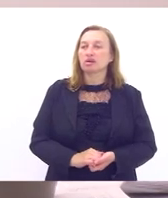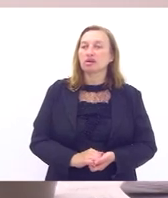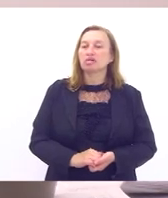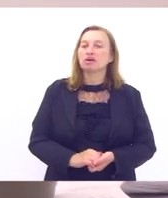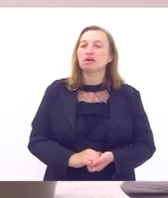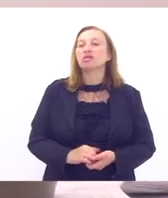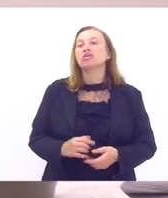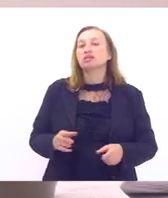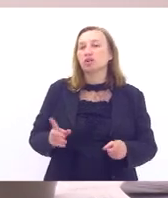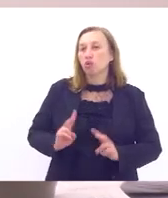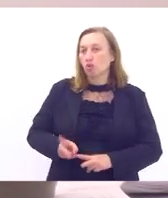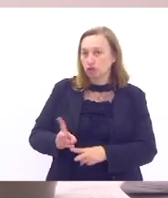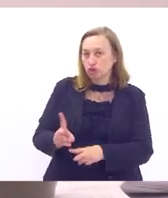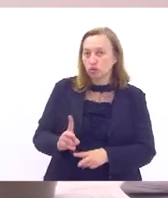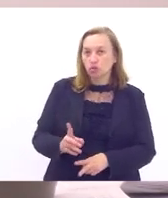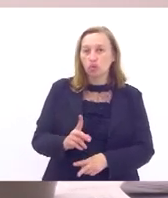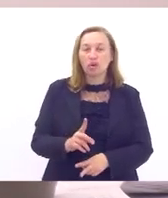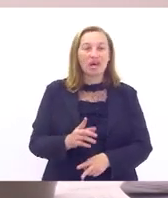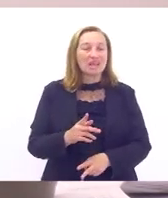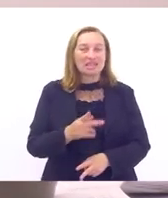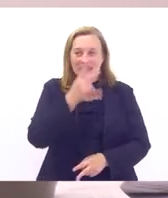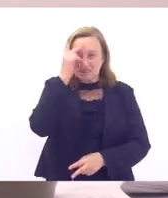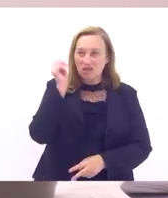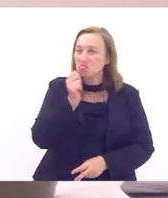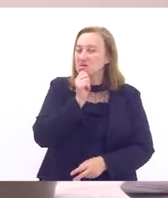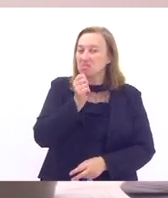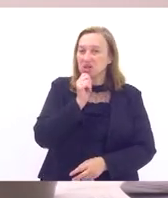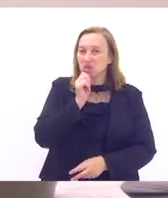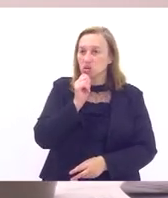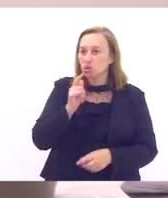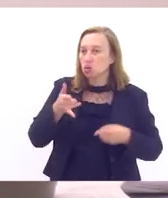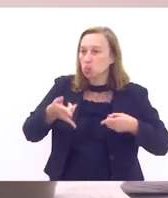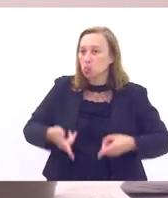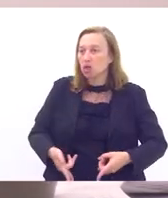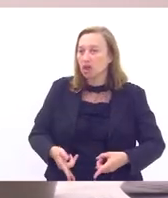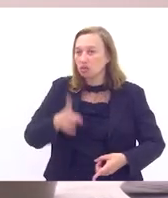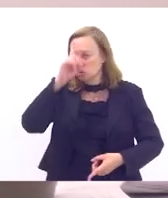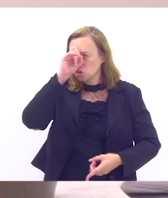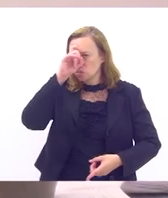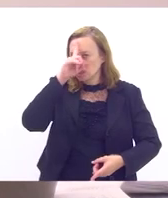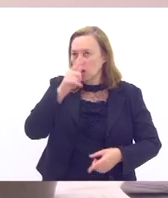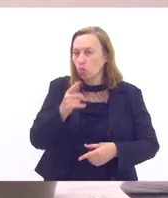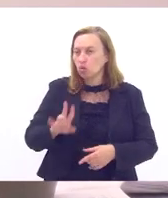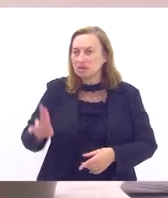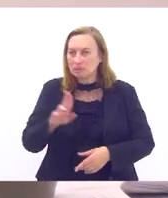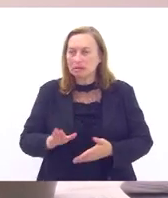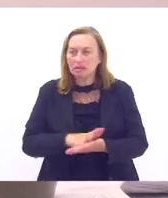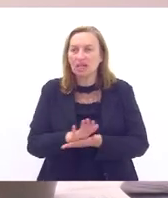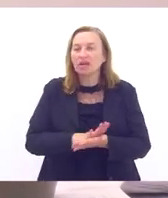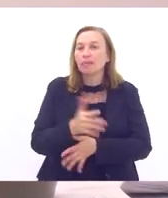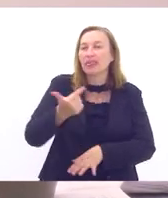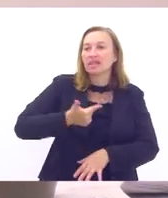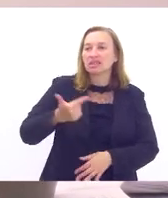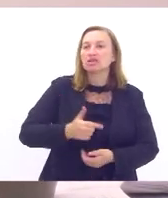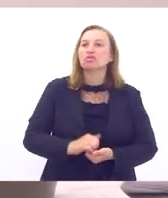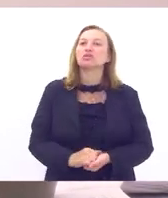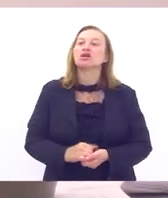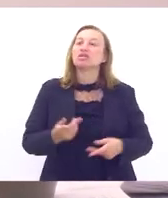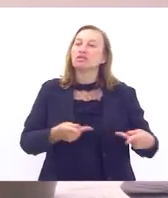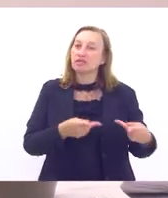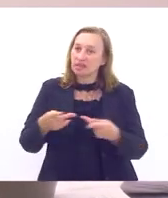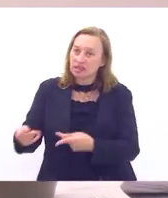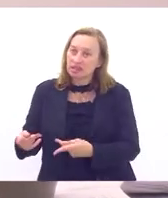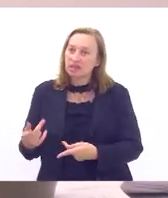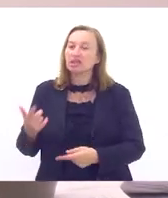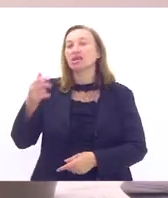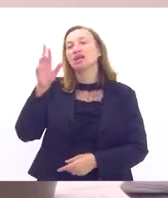rigorosamente ninguém e continua não internando ninguém para efeitos da sua capacidade. A segunda visita, então, ainda em